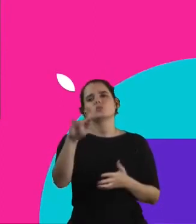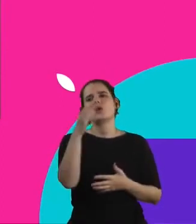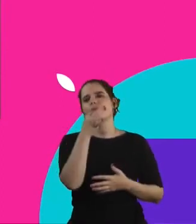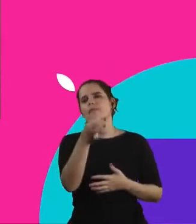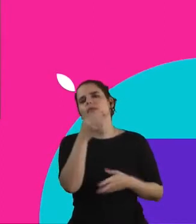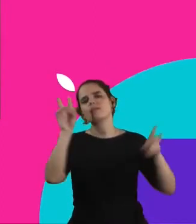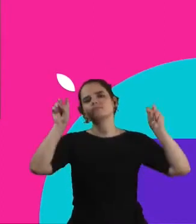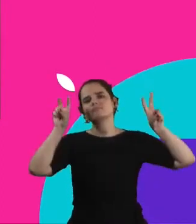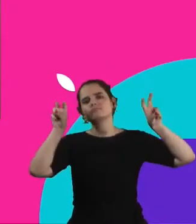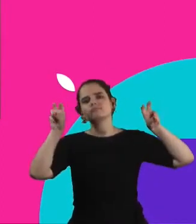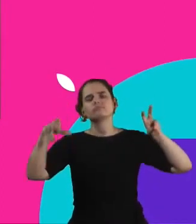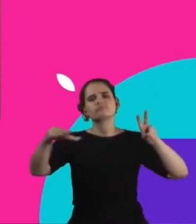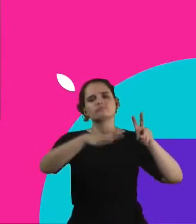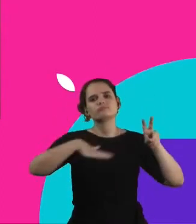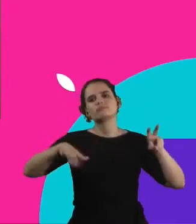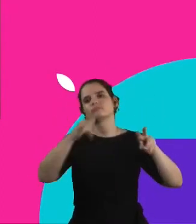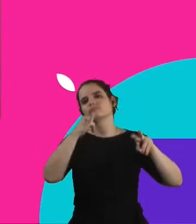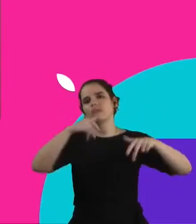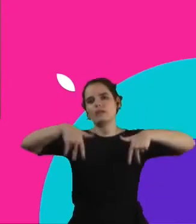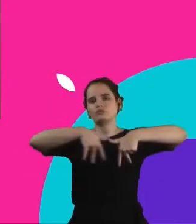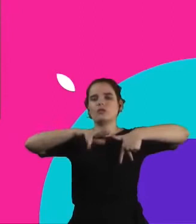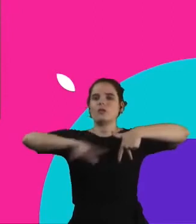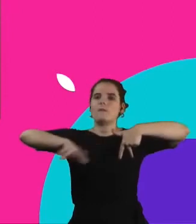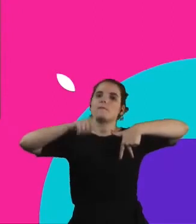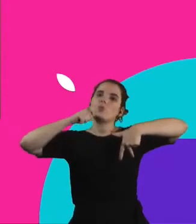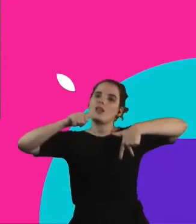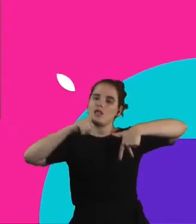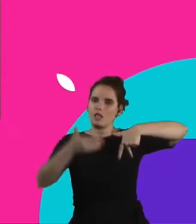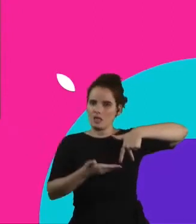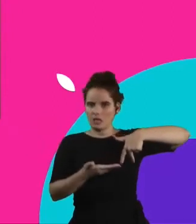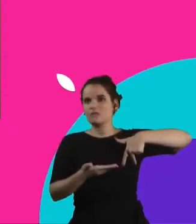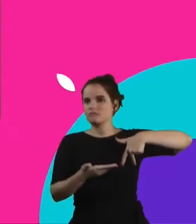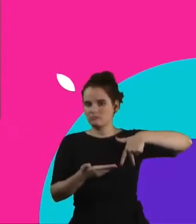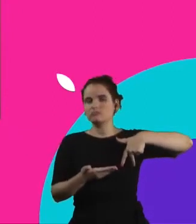nesse tema relacionado às mulheres, né? As mulheres com